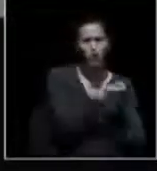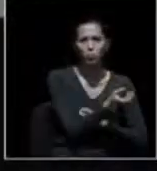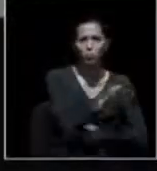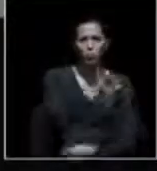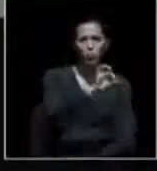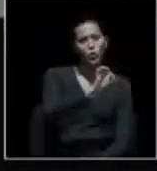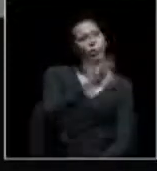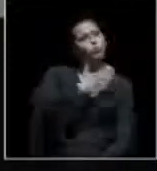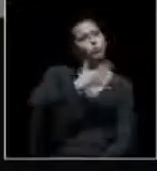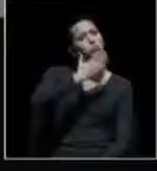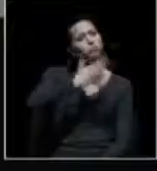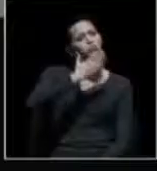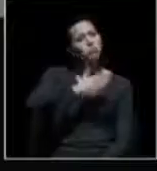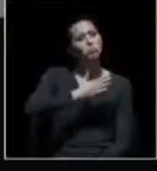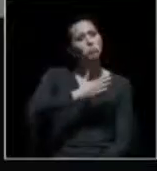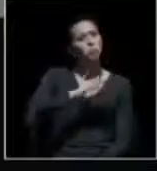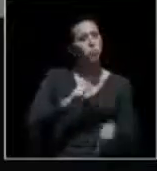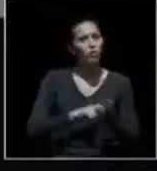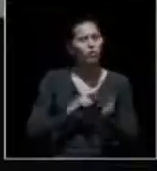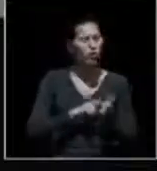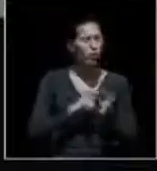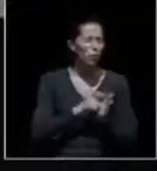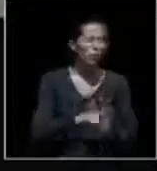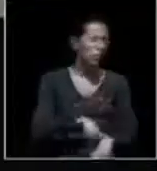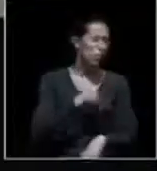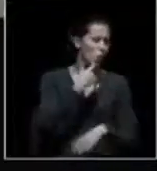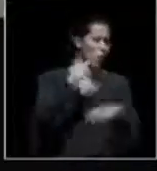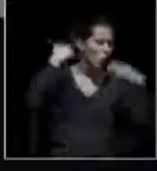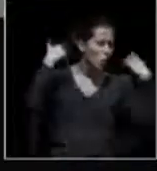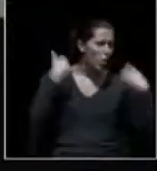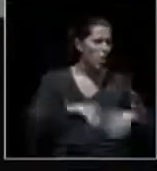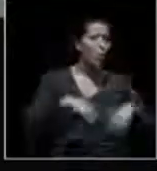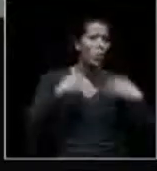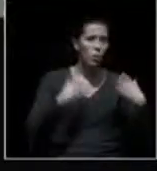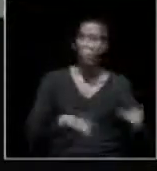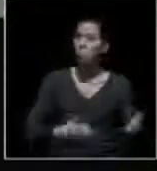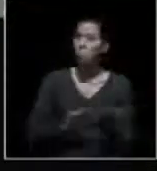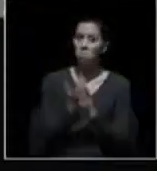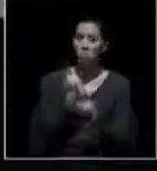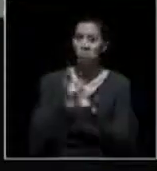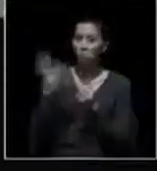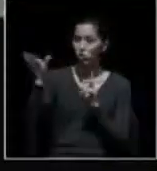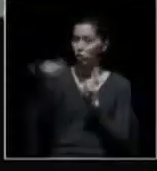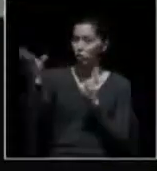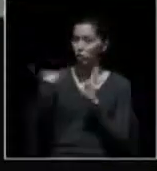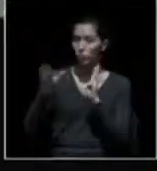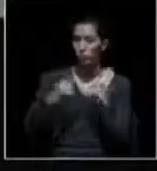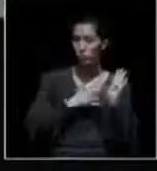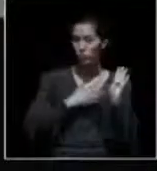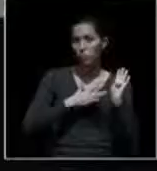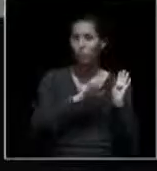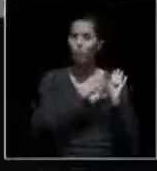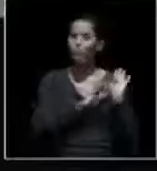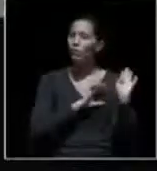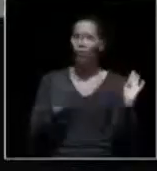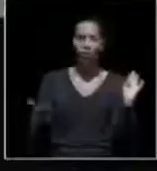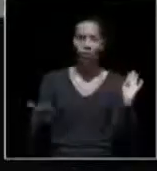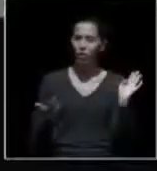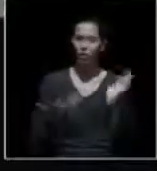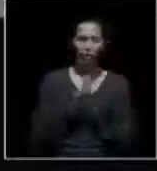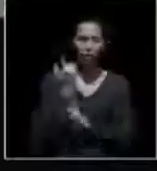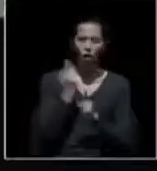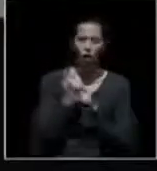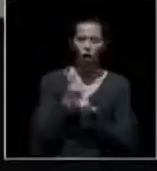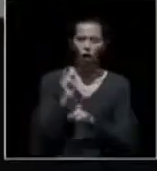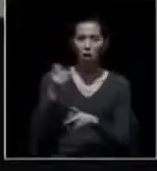deveria ser suficiente quando as necessidades são muito maiores e opta por continuar a contratar empresas privadas. Ou seja, ao longo dos